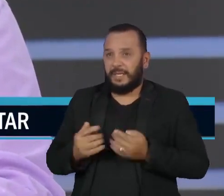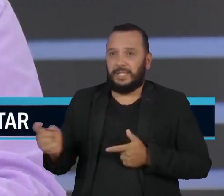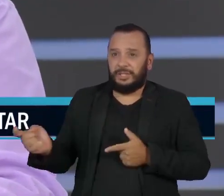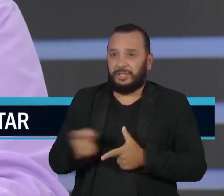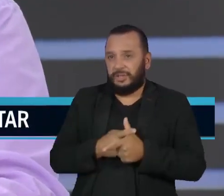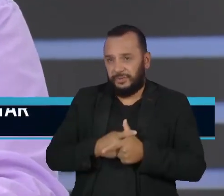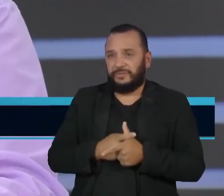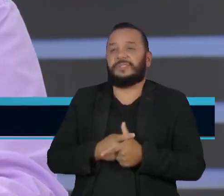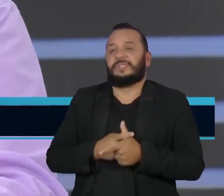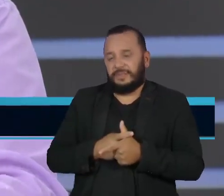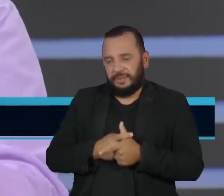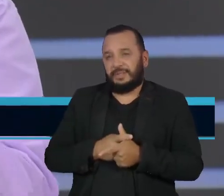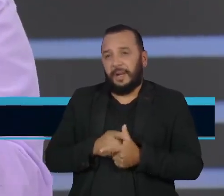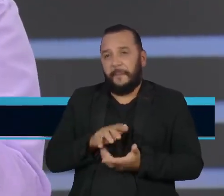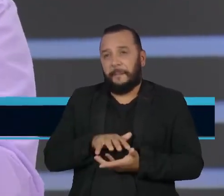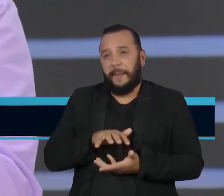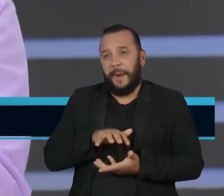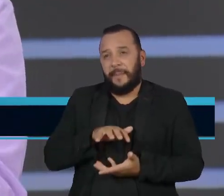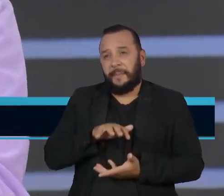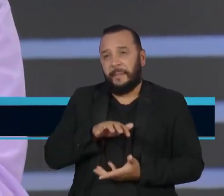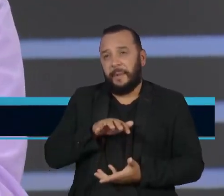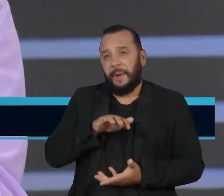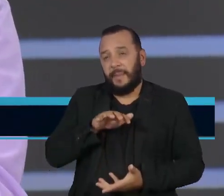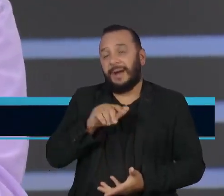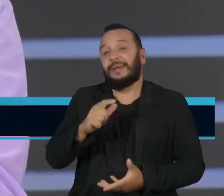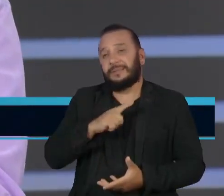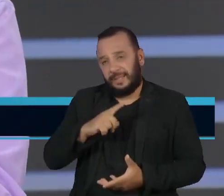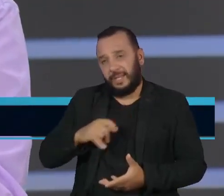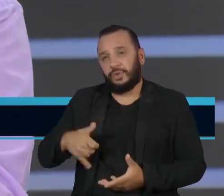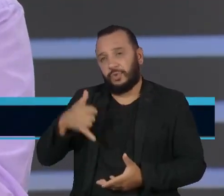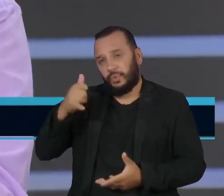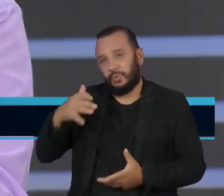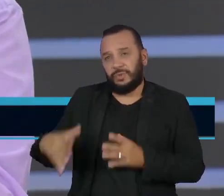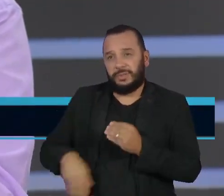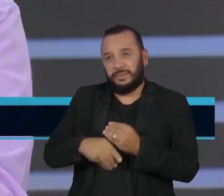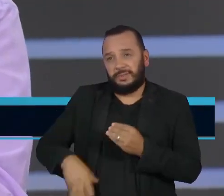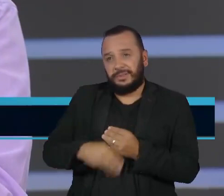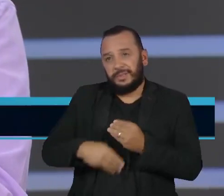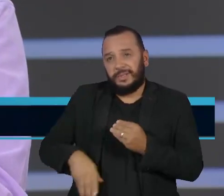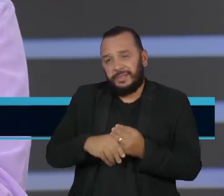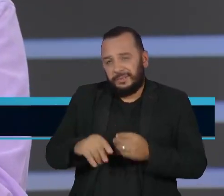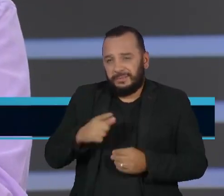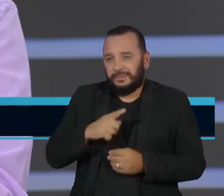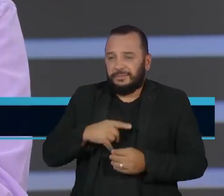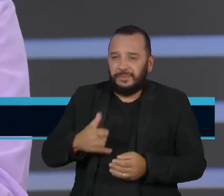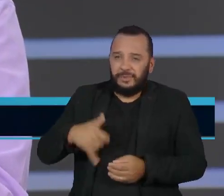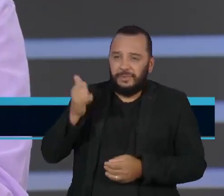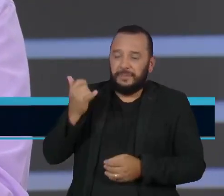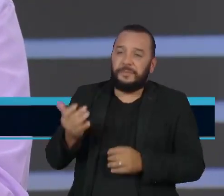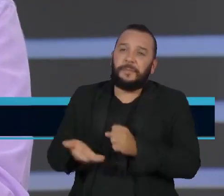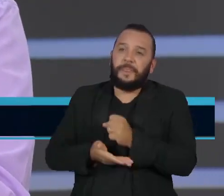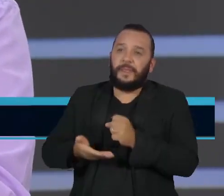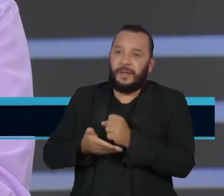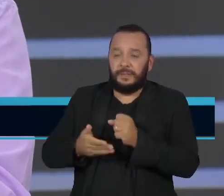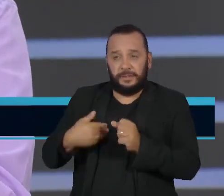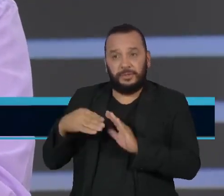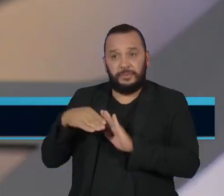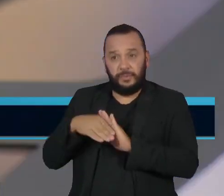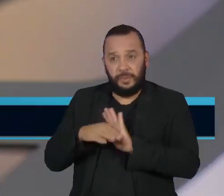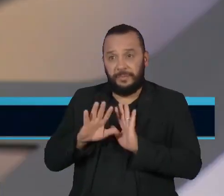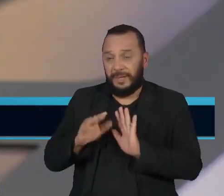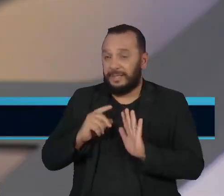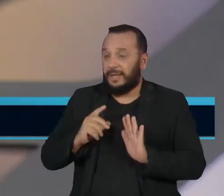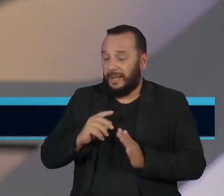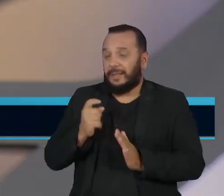alto e sobre esse endividamento incide uma taxa de juros que é elevada. A taxa de juros básica caiu, mas a taxa real de